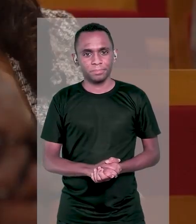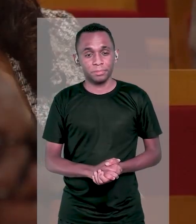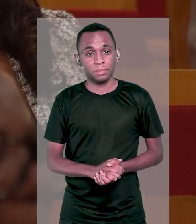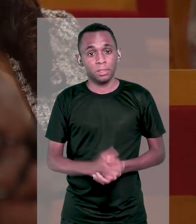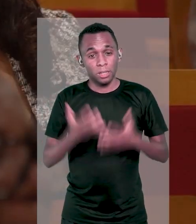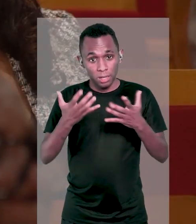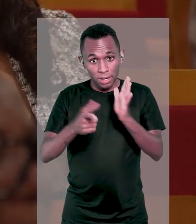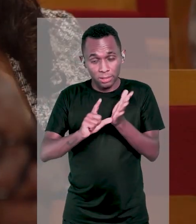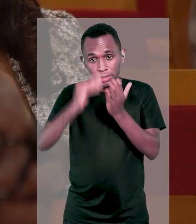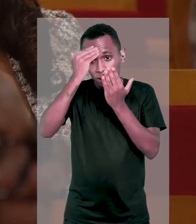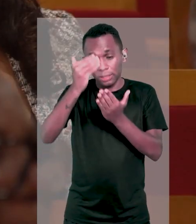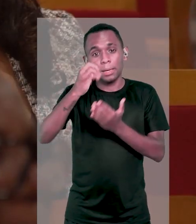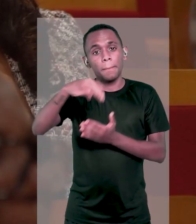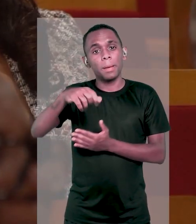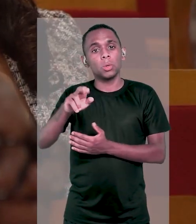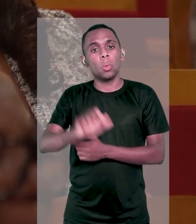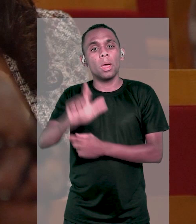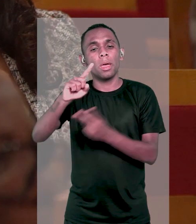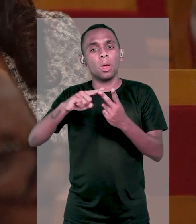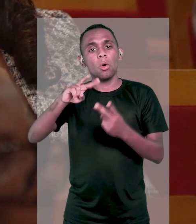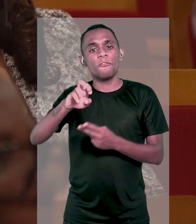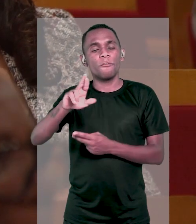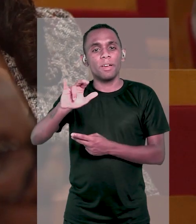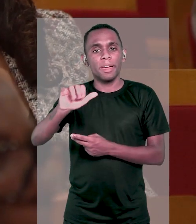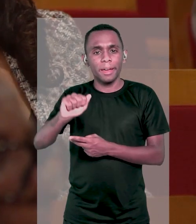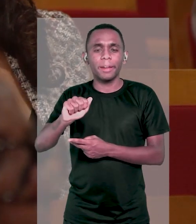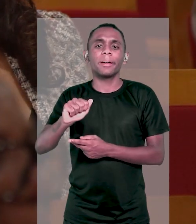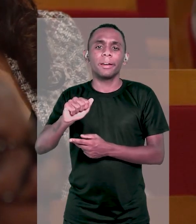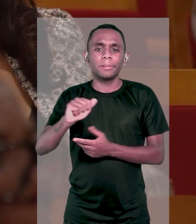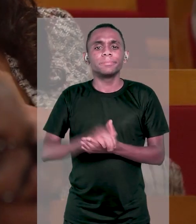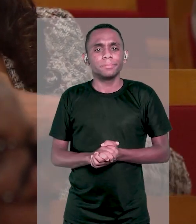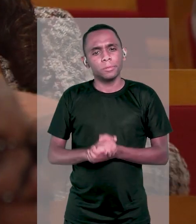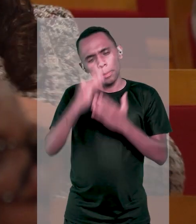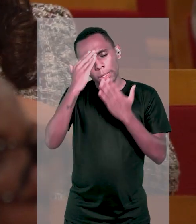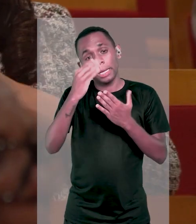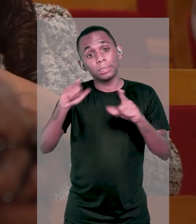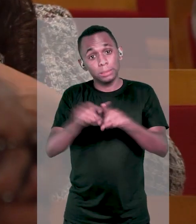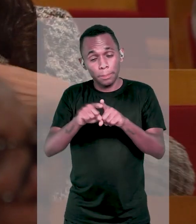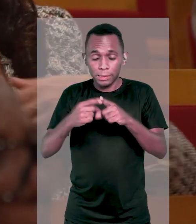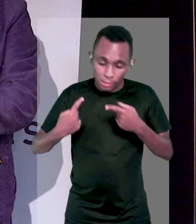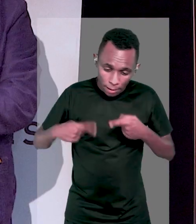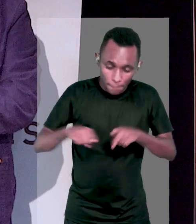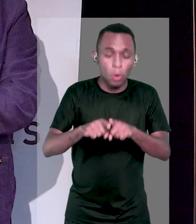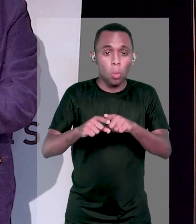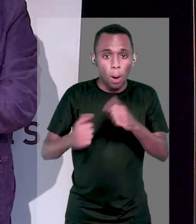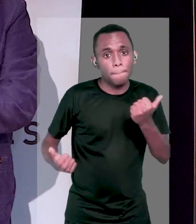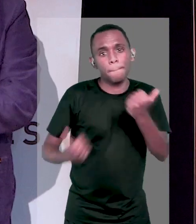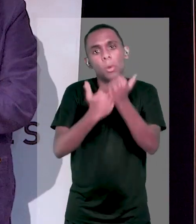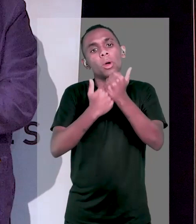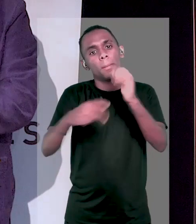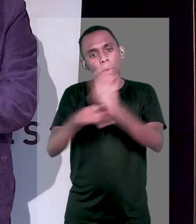Em 45, ele volta ao tema. Espectadores acompanham com interesse a fala de Adalto. Está apontando que a gente estava entrando